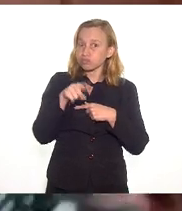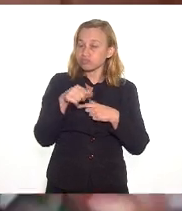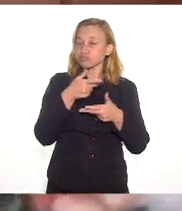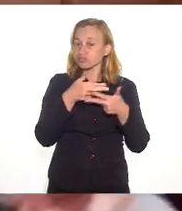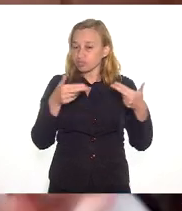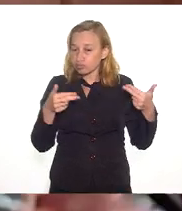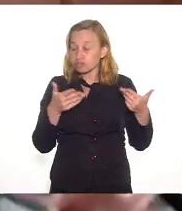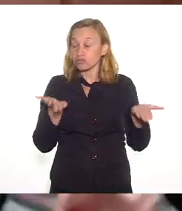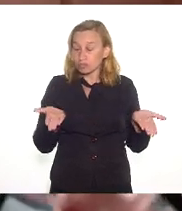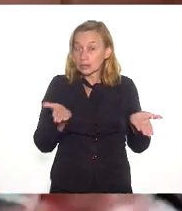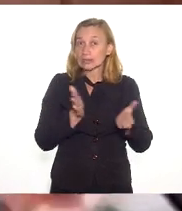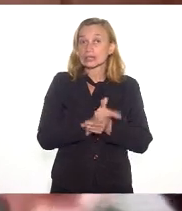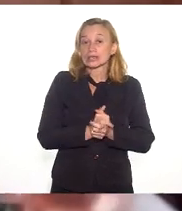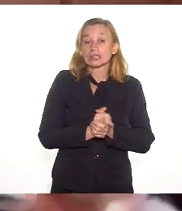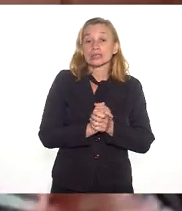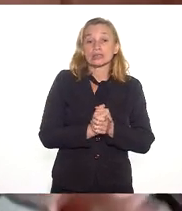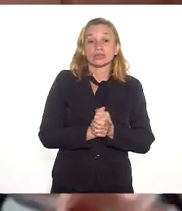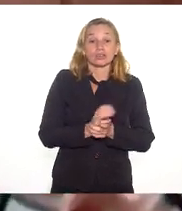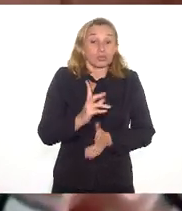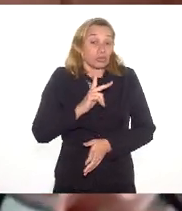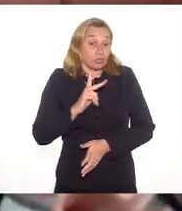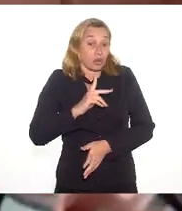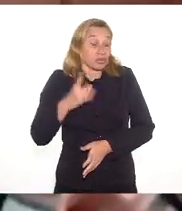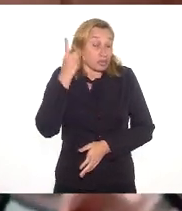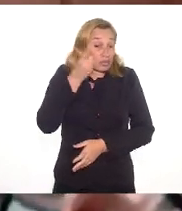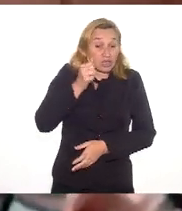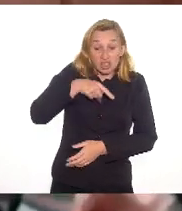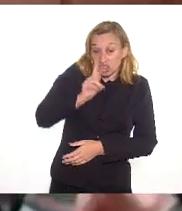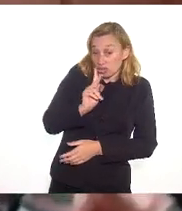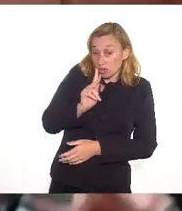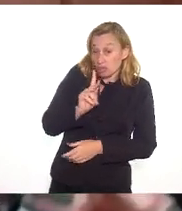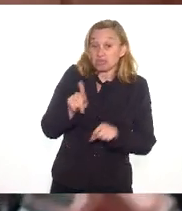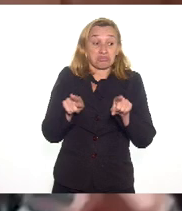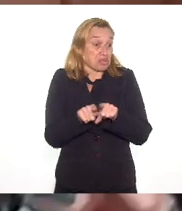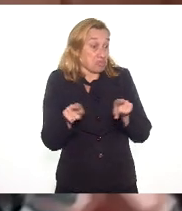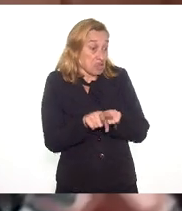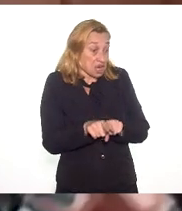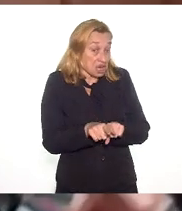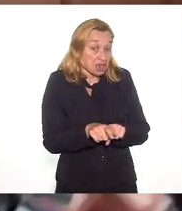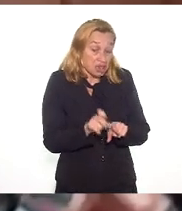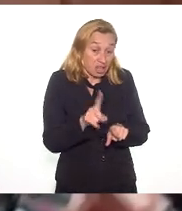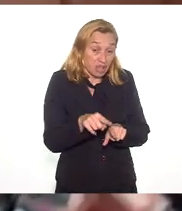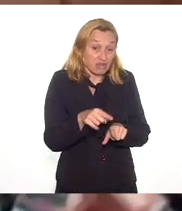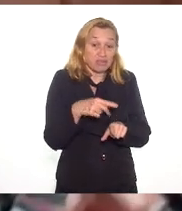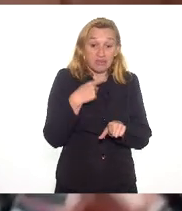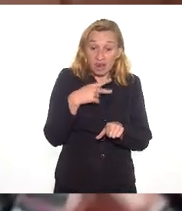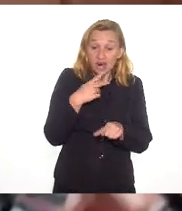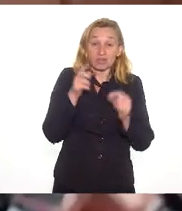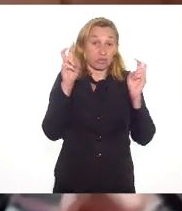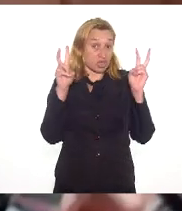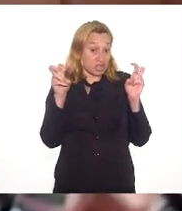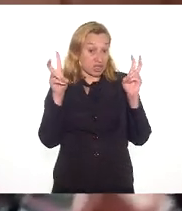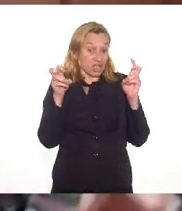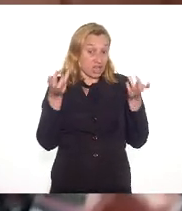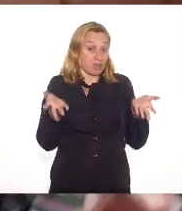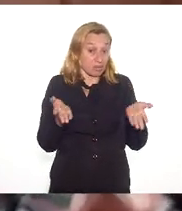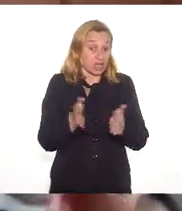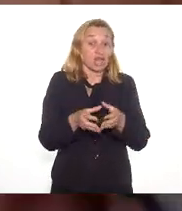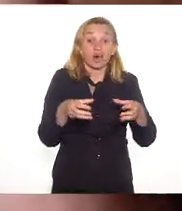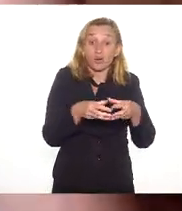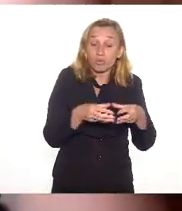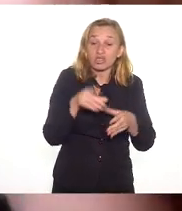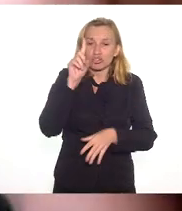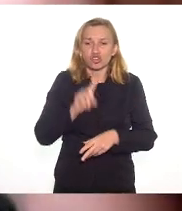diversas ações, o próprio deputado Alexandre Knoploch também, né, vem capitaneando esse tema, a Comissão de